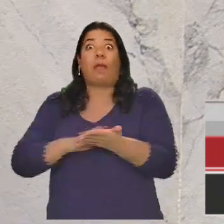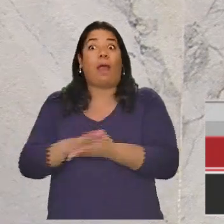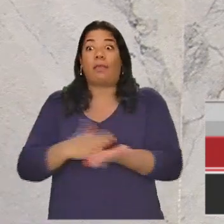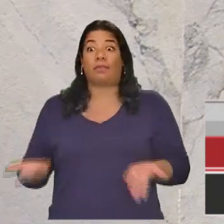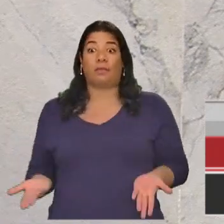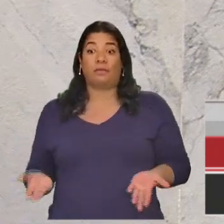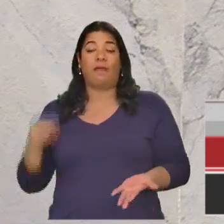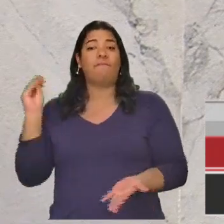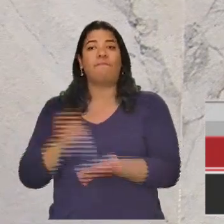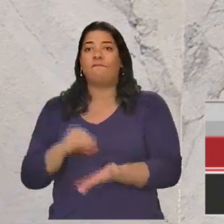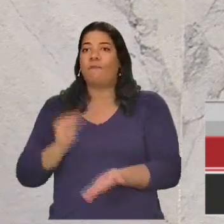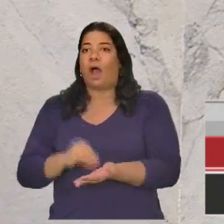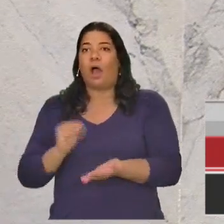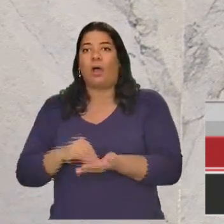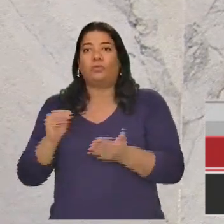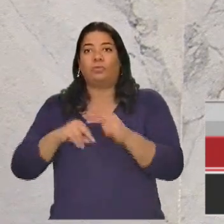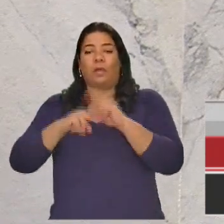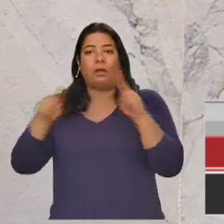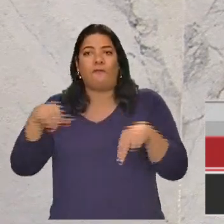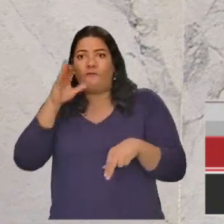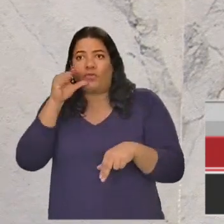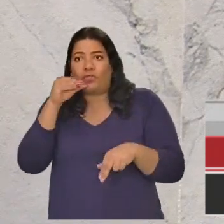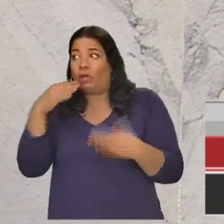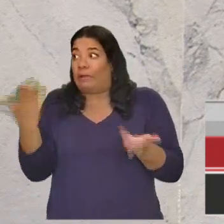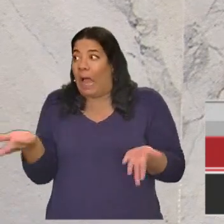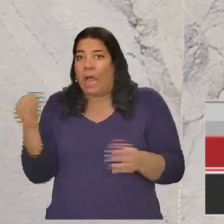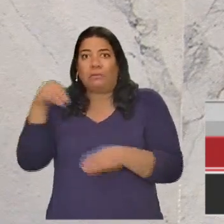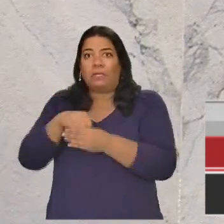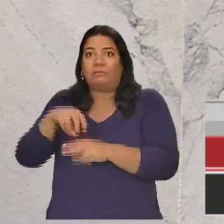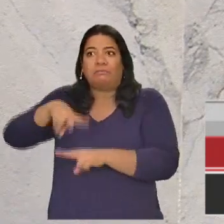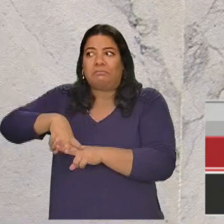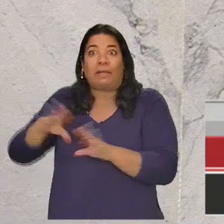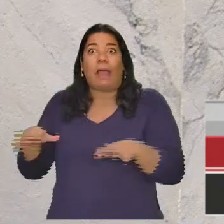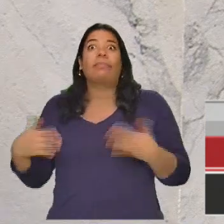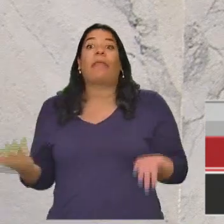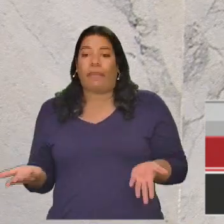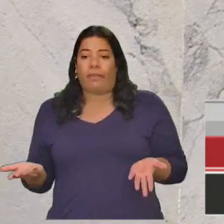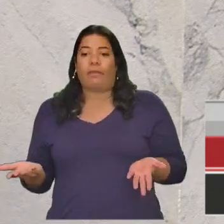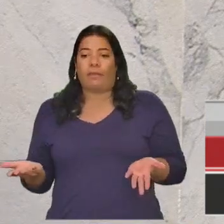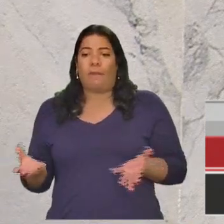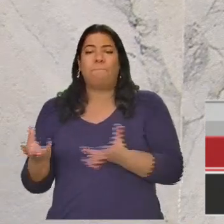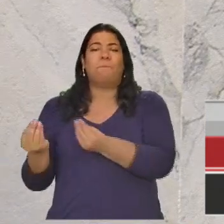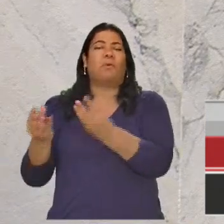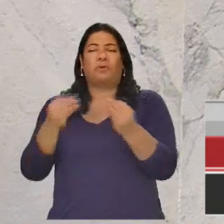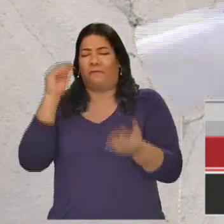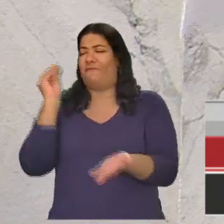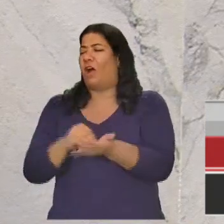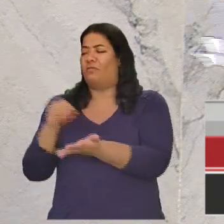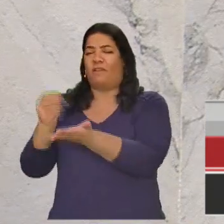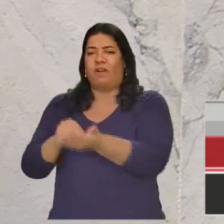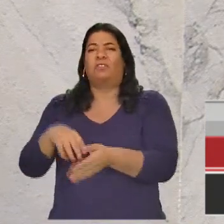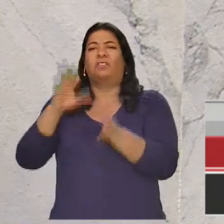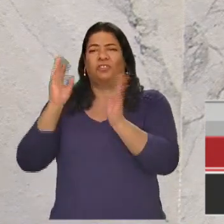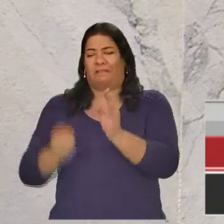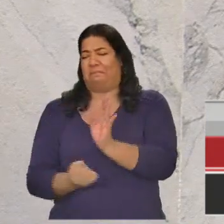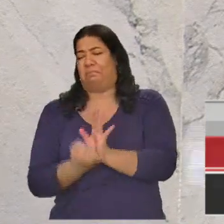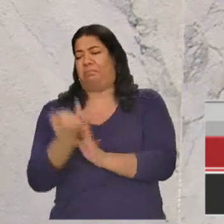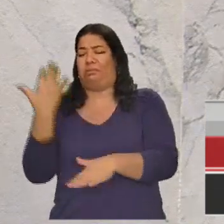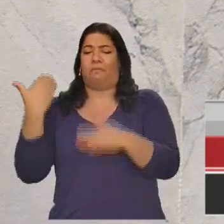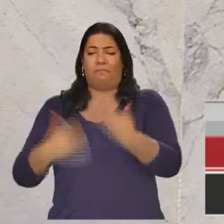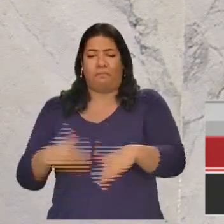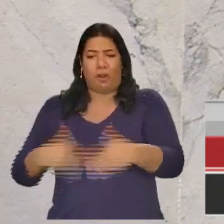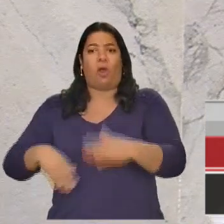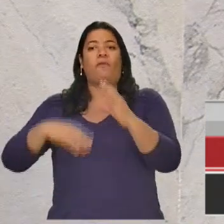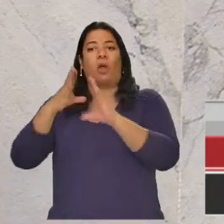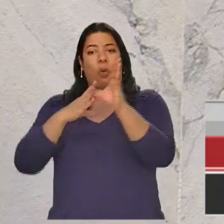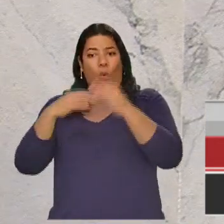de servidores do sistema prisional faltam servidores muitos servidores vários concursos foram realizados e